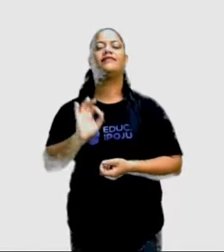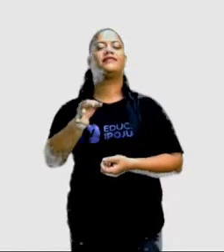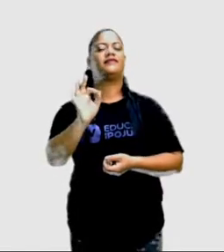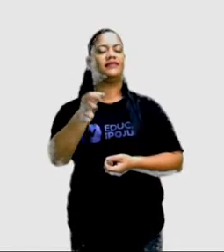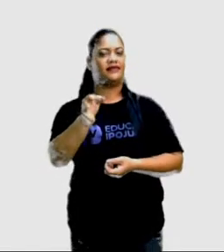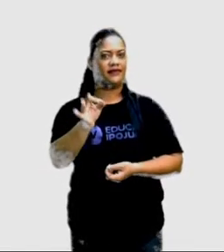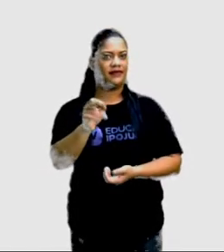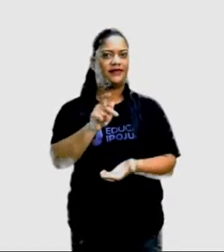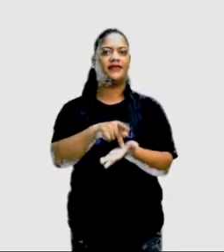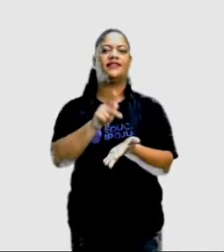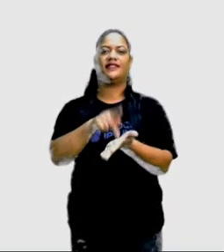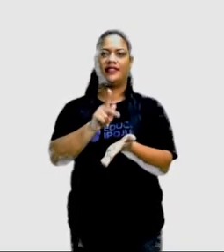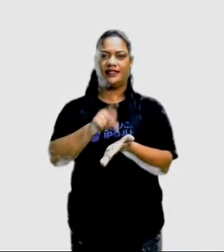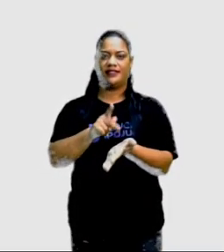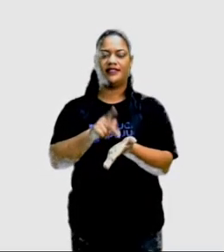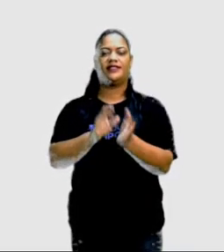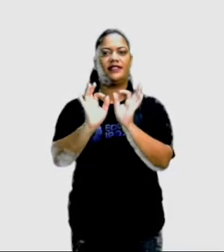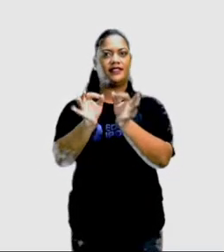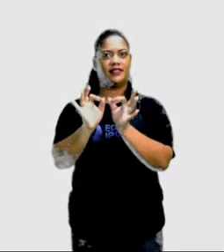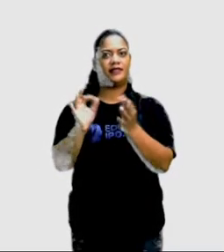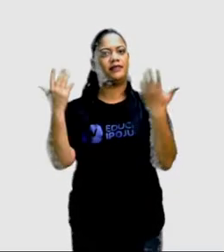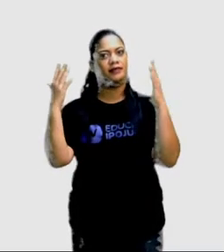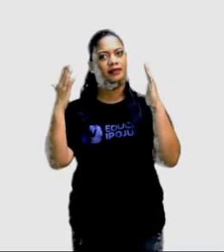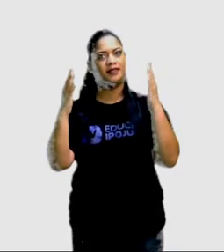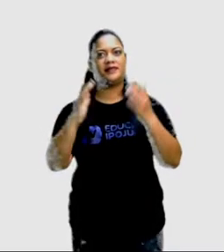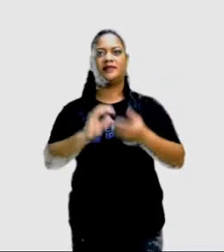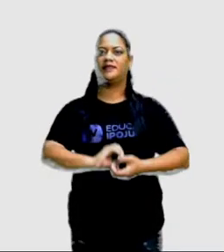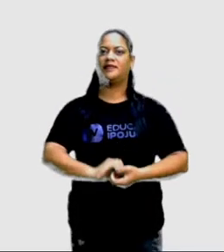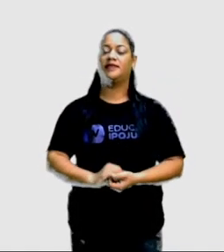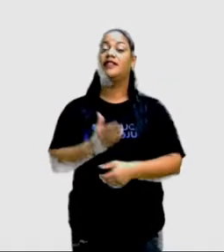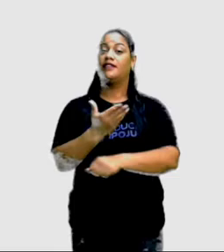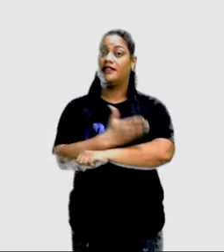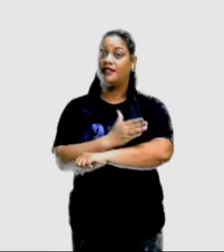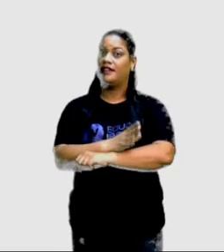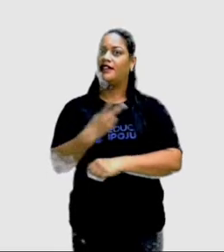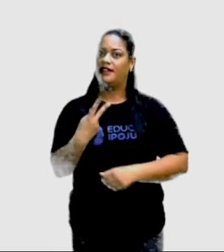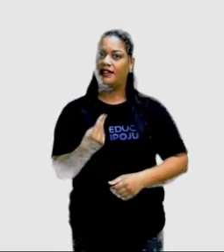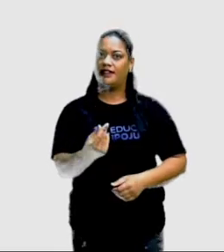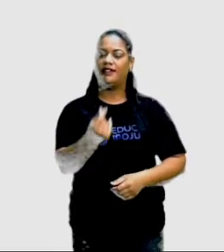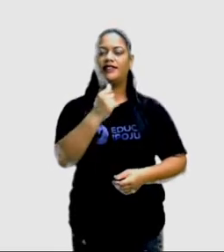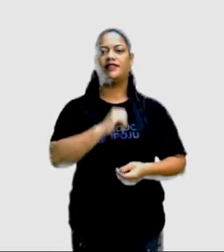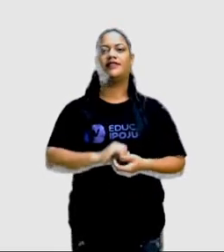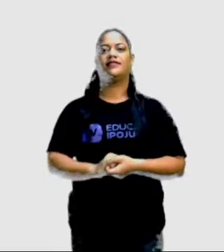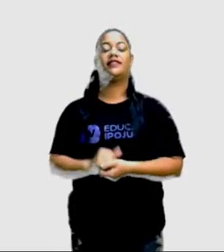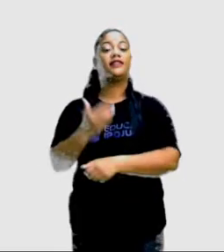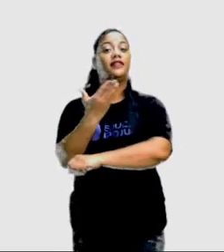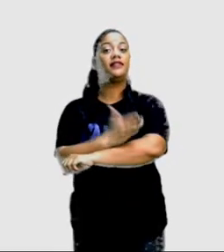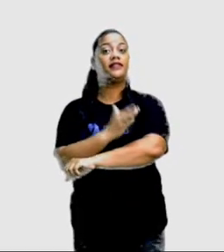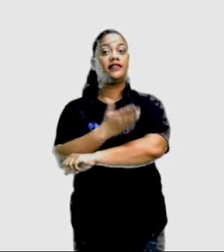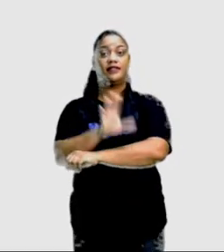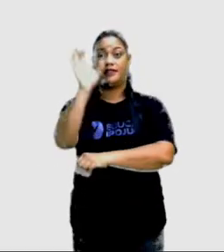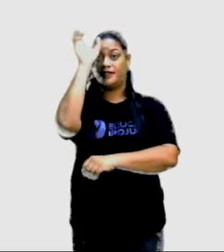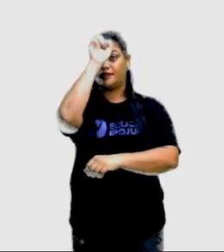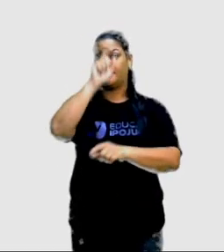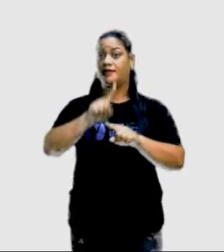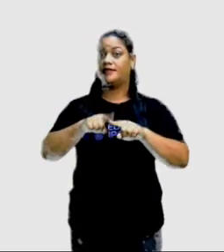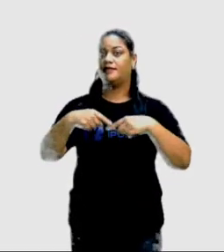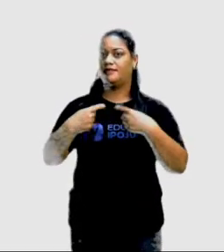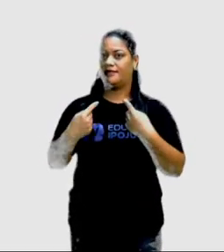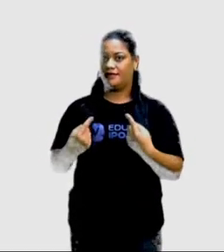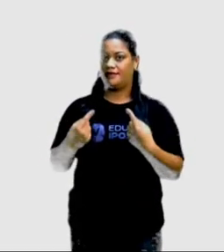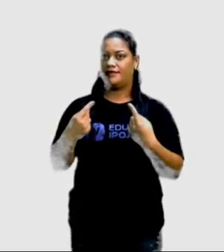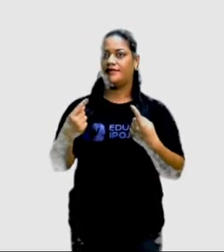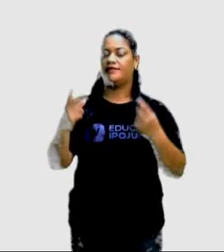Perfeito, realmente dá 13. Vamos treinar. Então, a gente está praticando para aprender um pouco sobre o